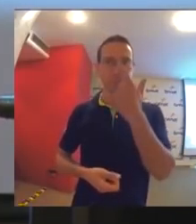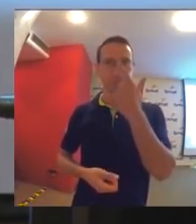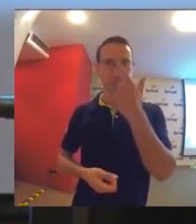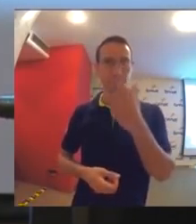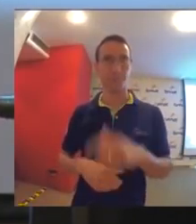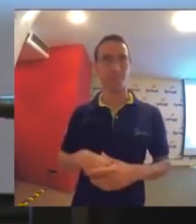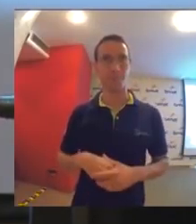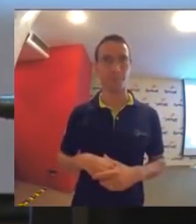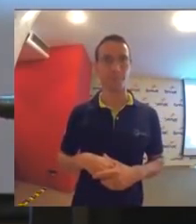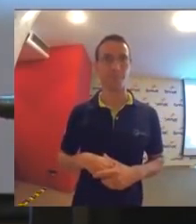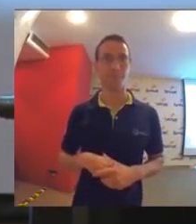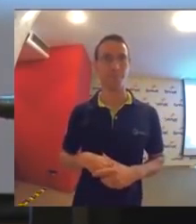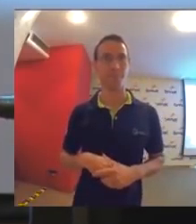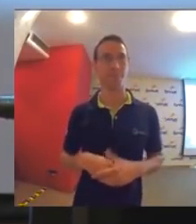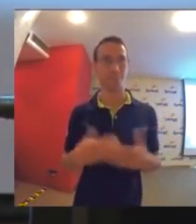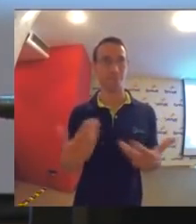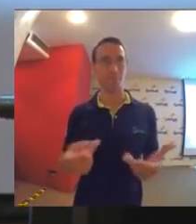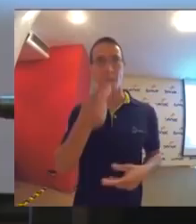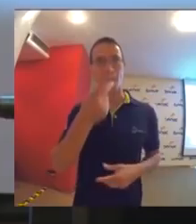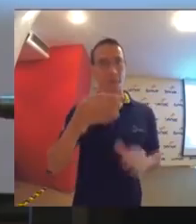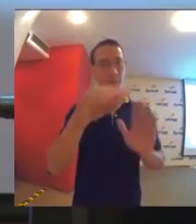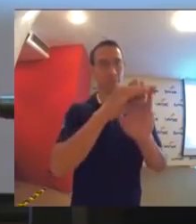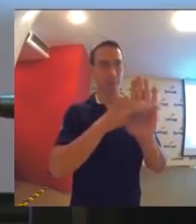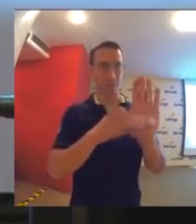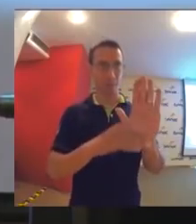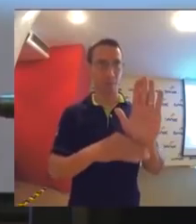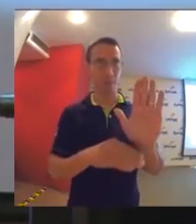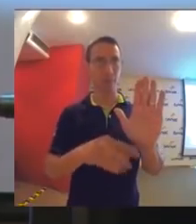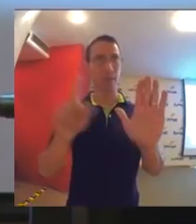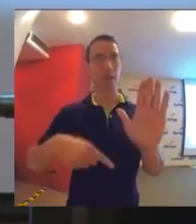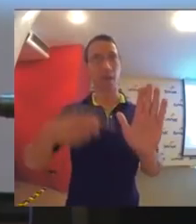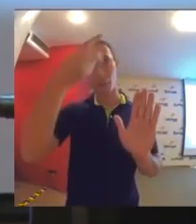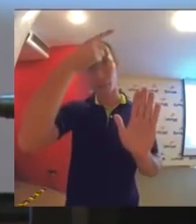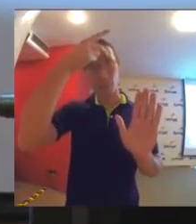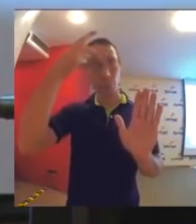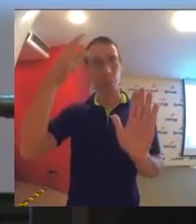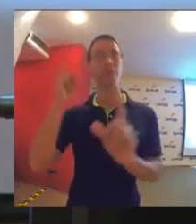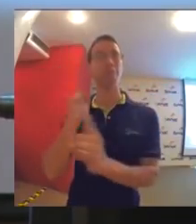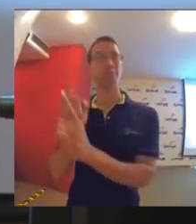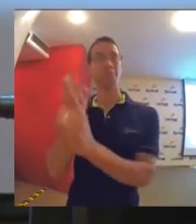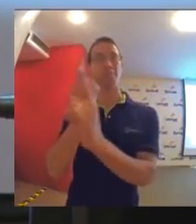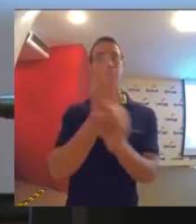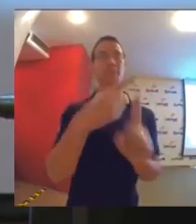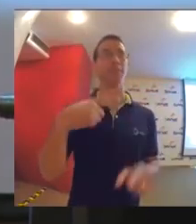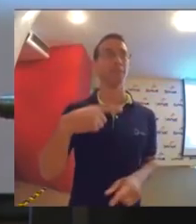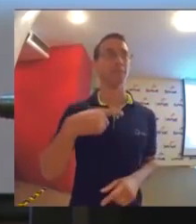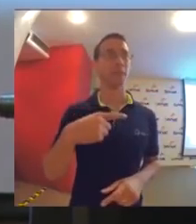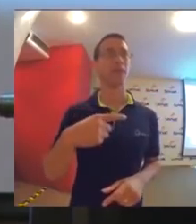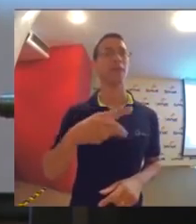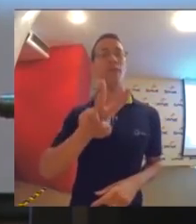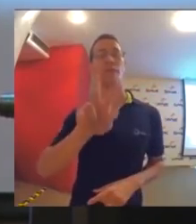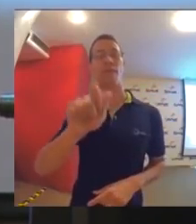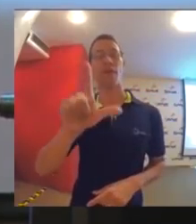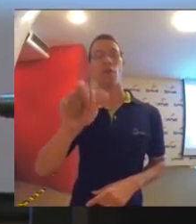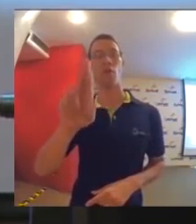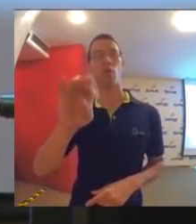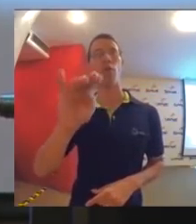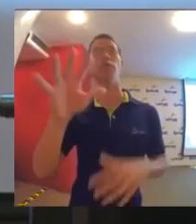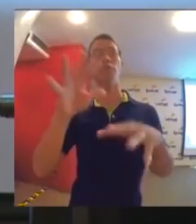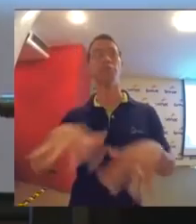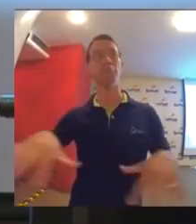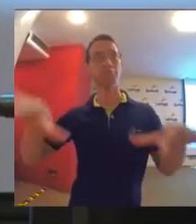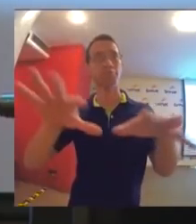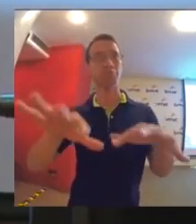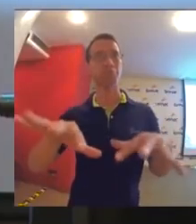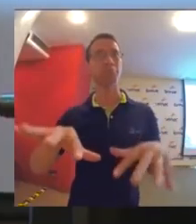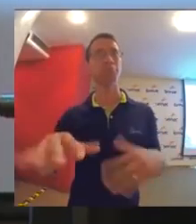Então, quando há uma carta de princípios, significa que pessoas se encontraram em valores comuns. A